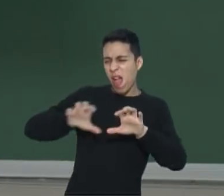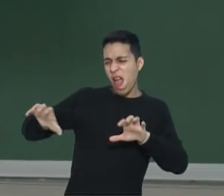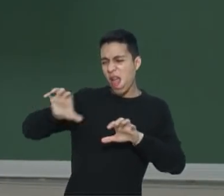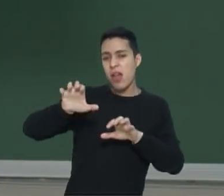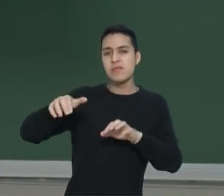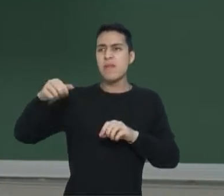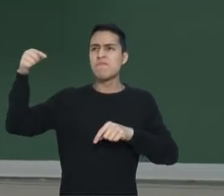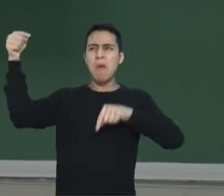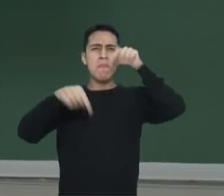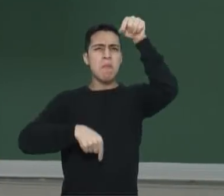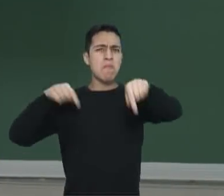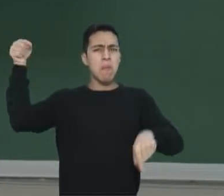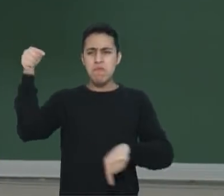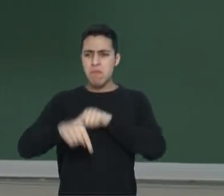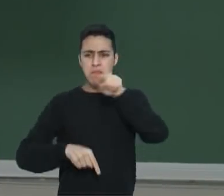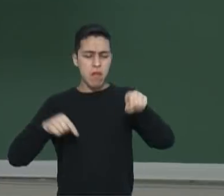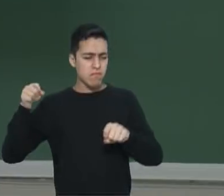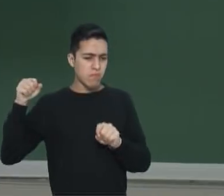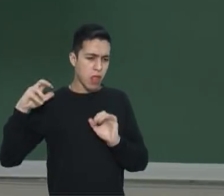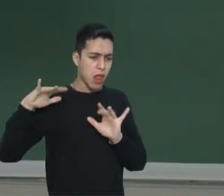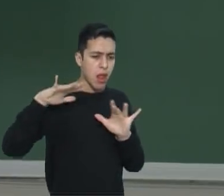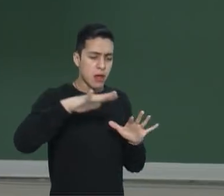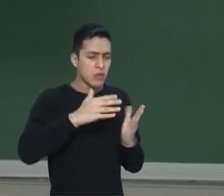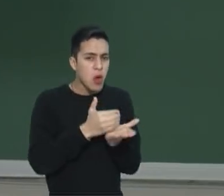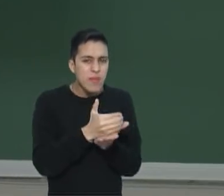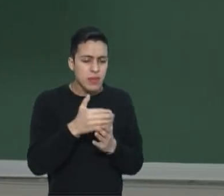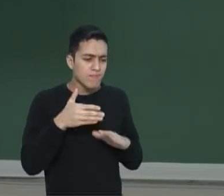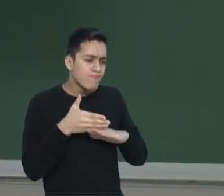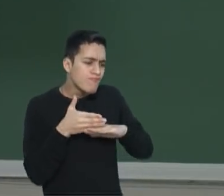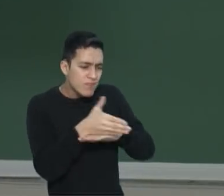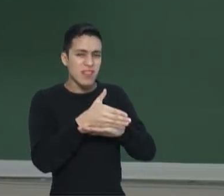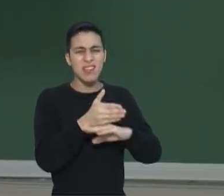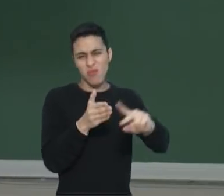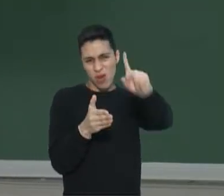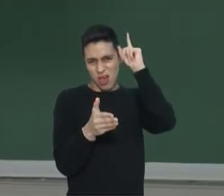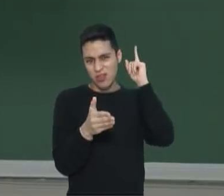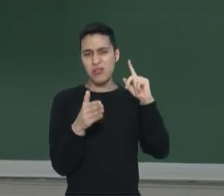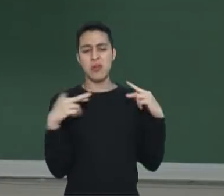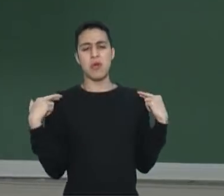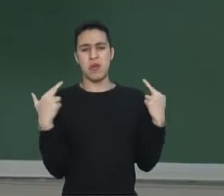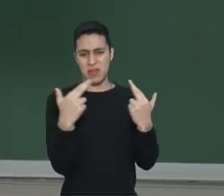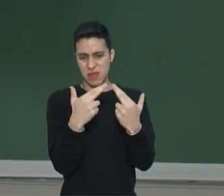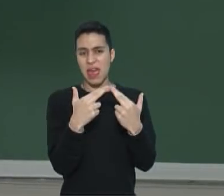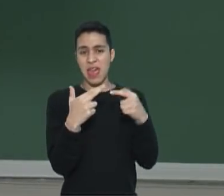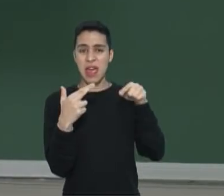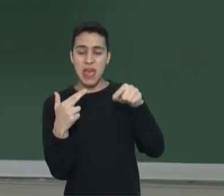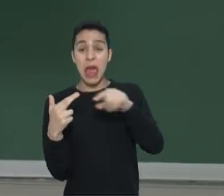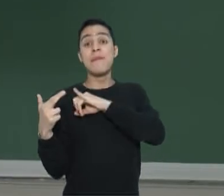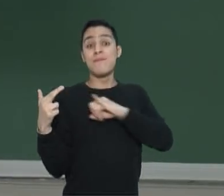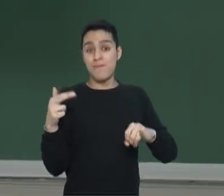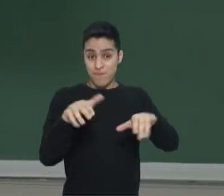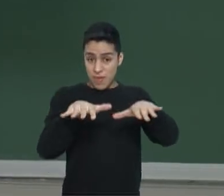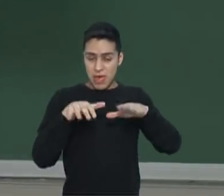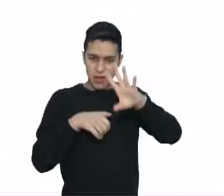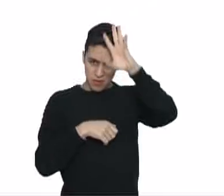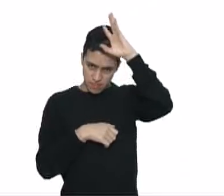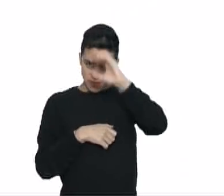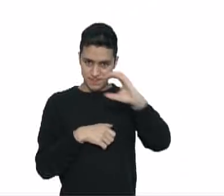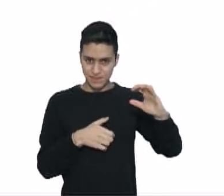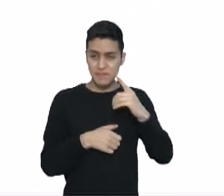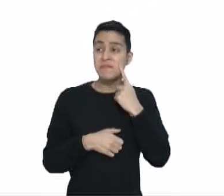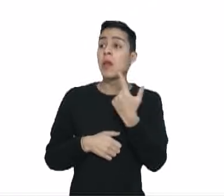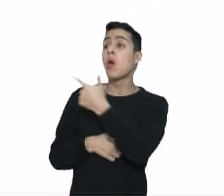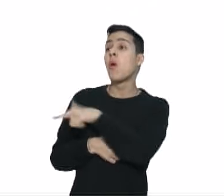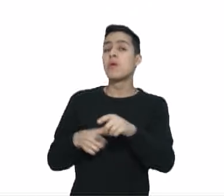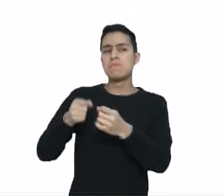eles vieram de todas as regiões e adentraram dentro do antigo Império Romano do Ocidente. Então aqui a gente tem outro